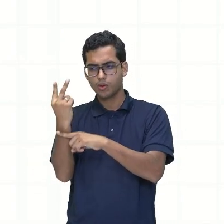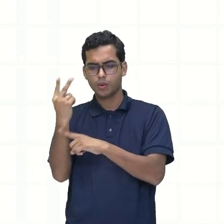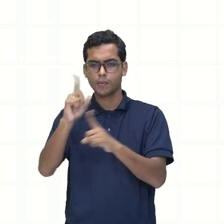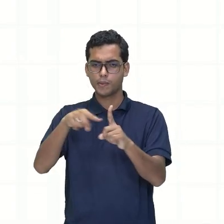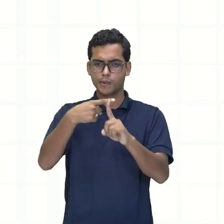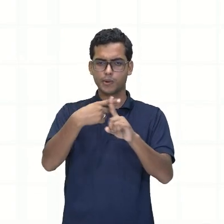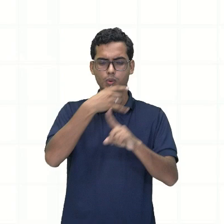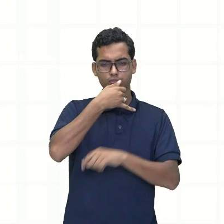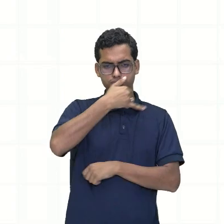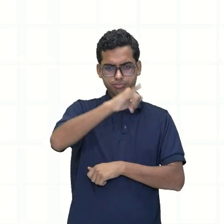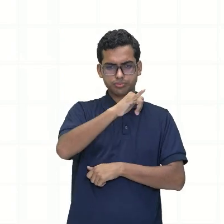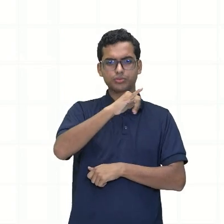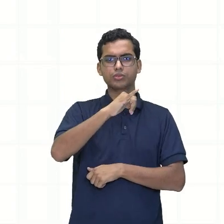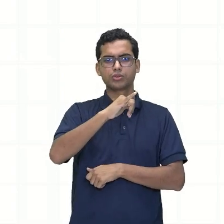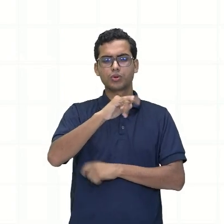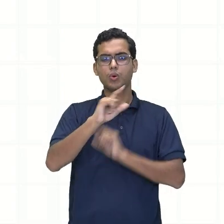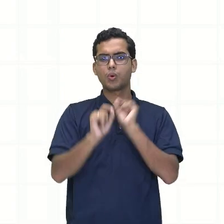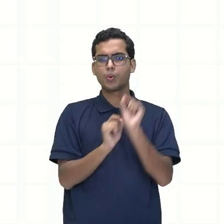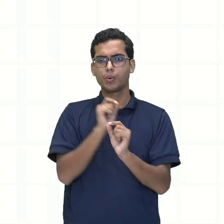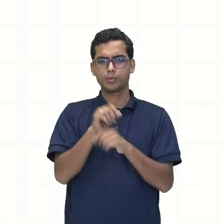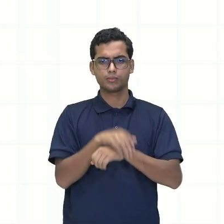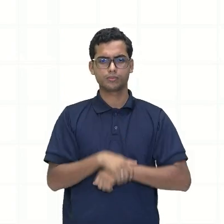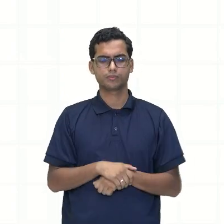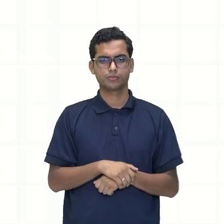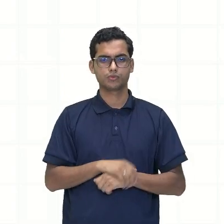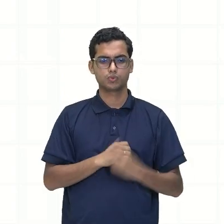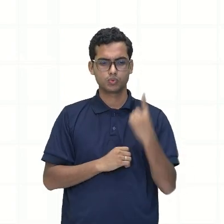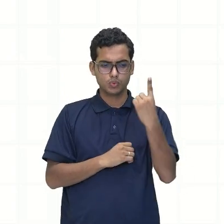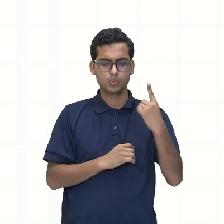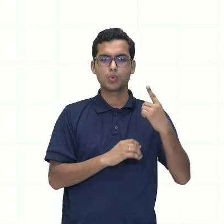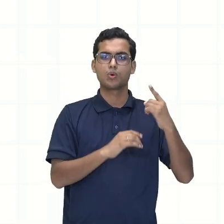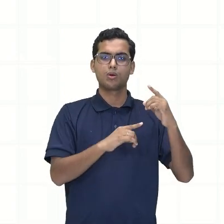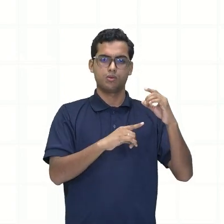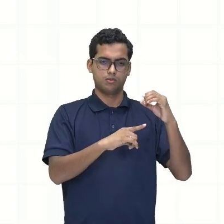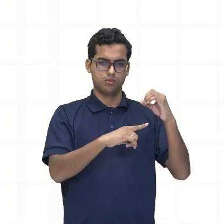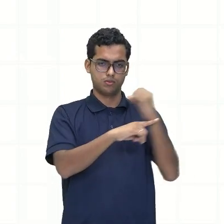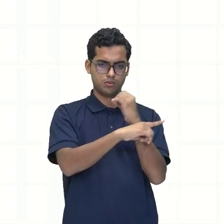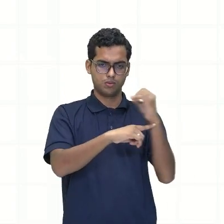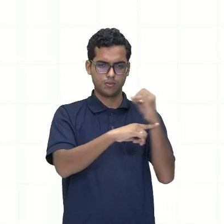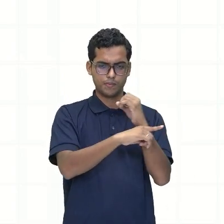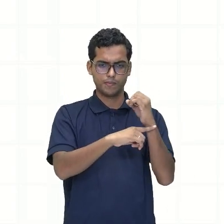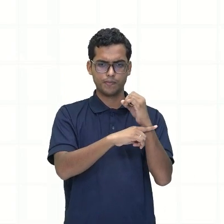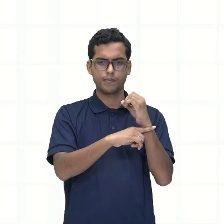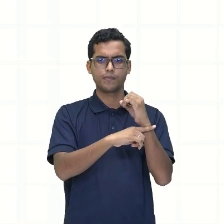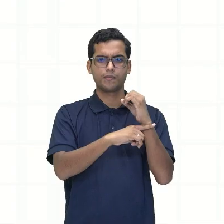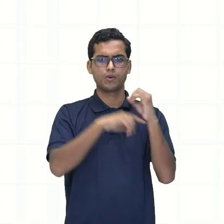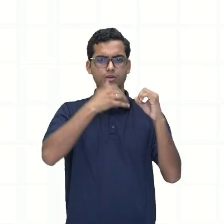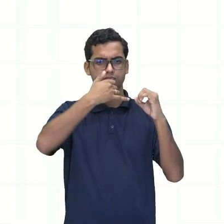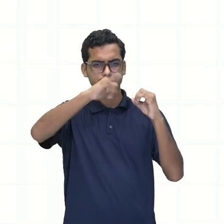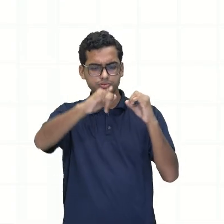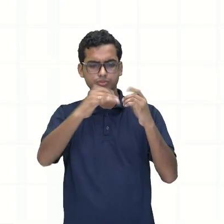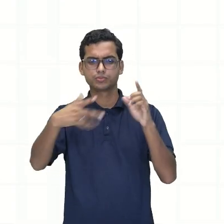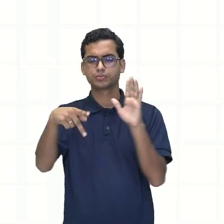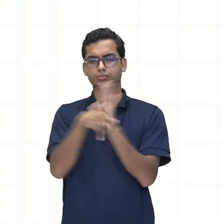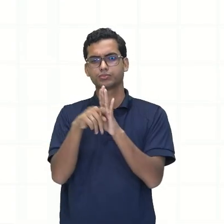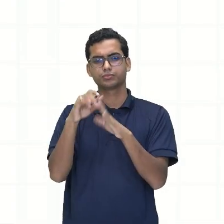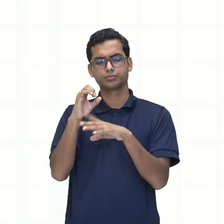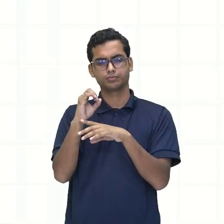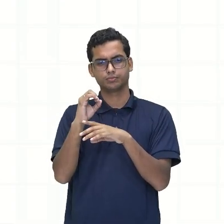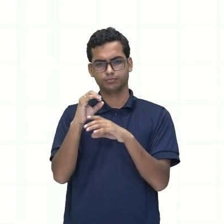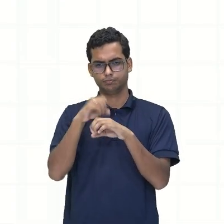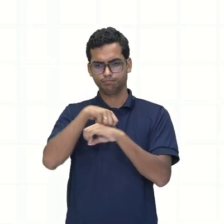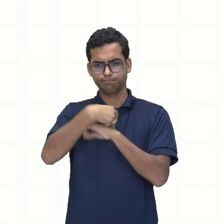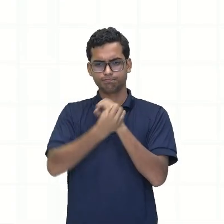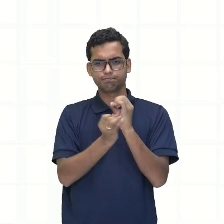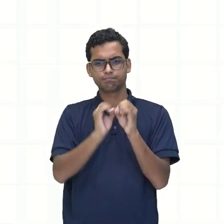raio, vai ser apenas um oxigênio. Contando essa molécula,